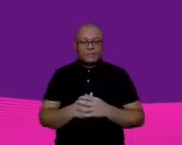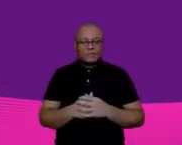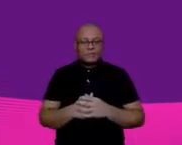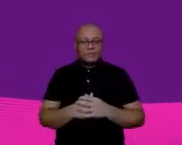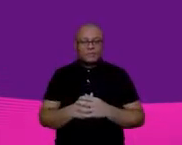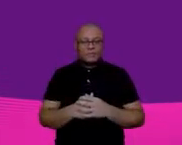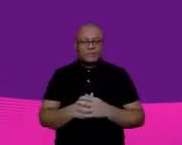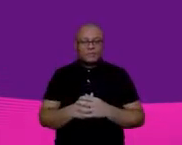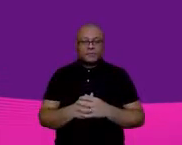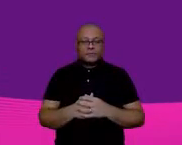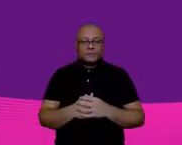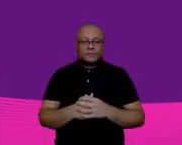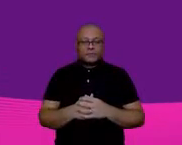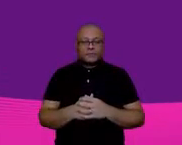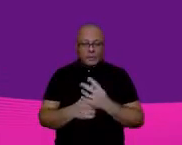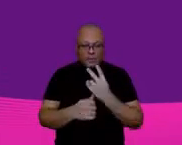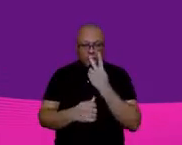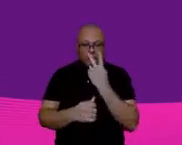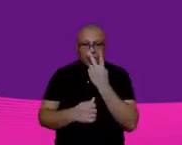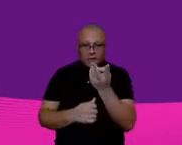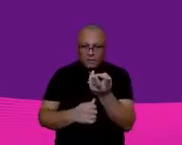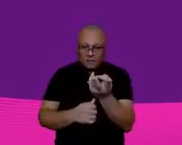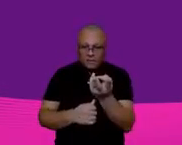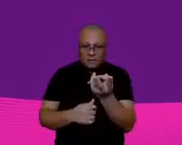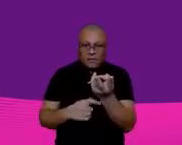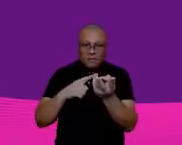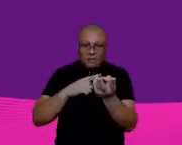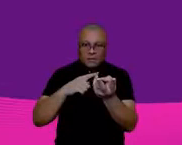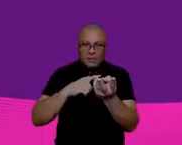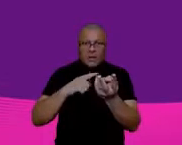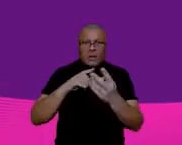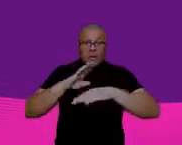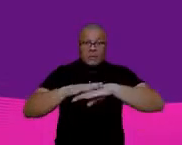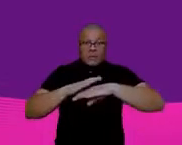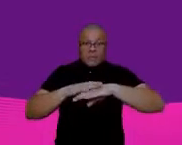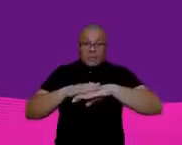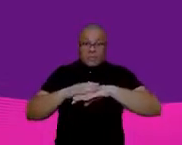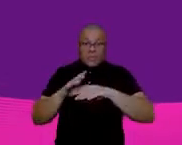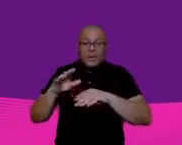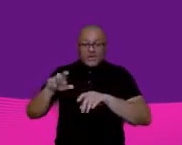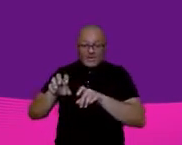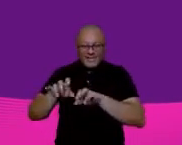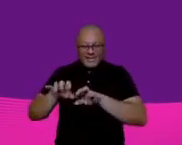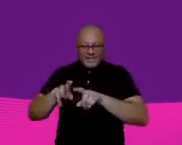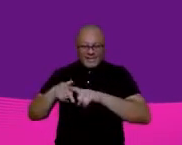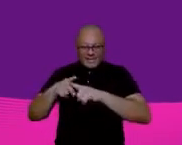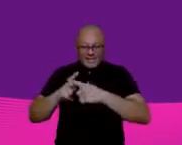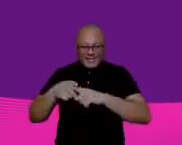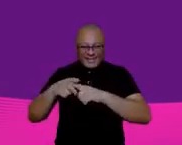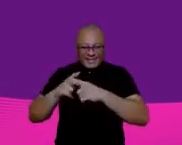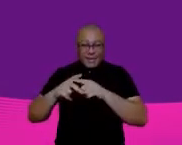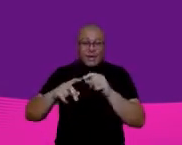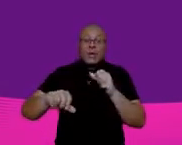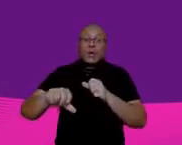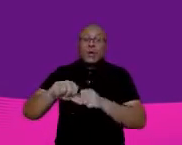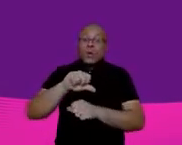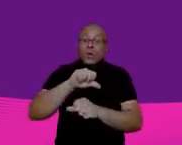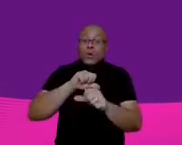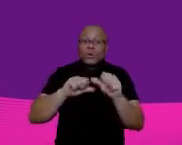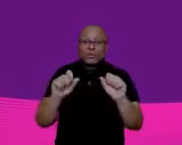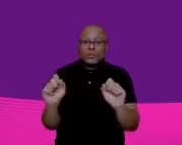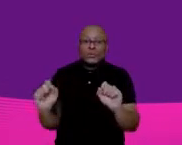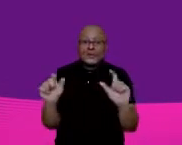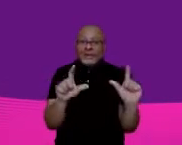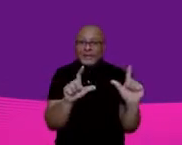Vocês estão vendo? Então, eu consigo fazer o ajuste bem por ali. Eu mudo na próxima tela